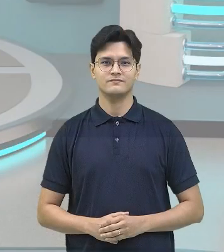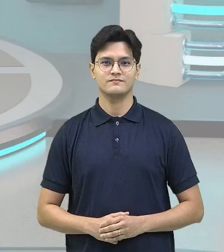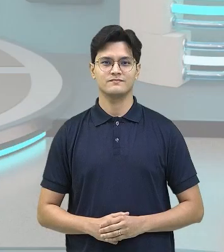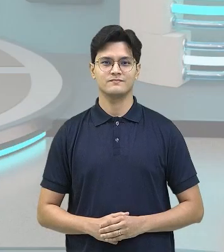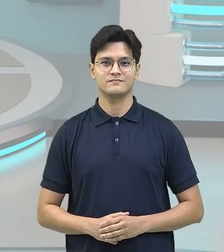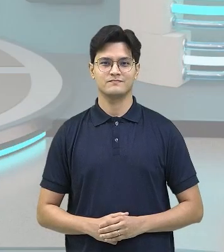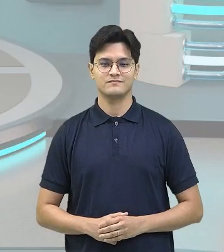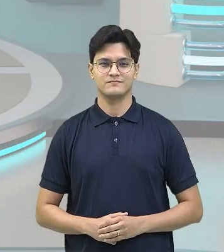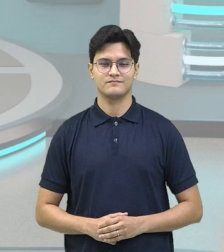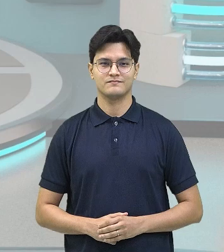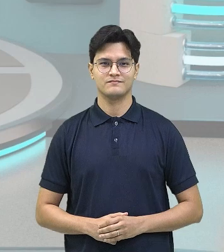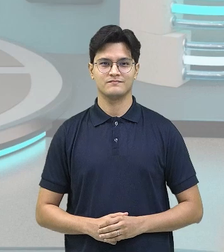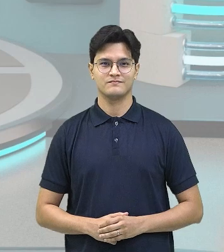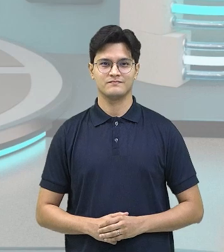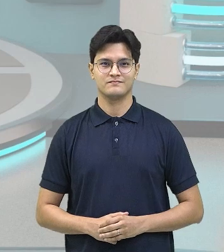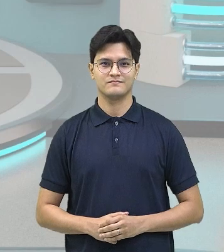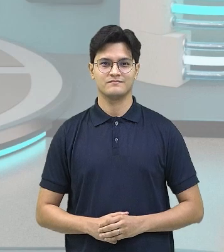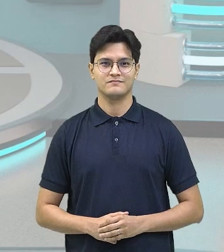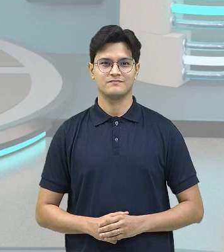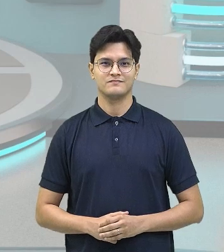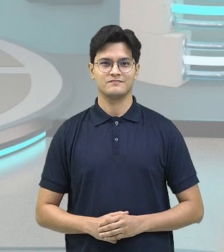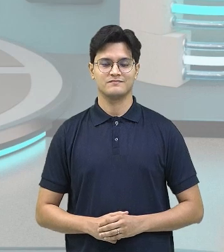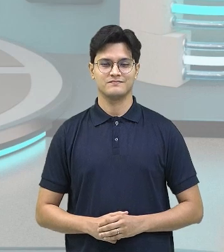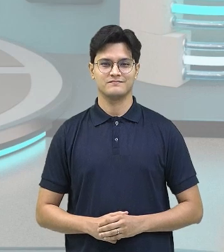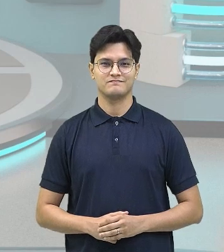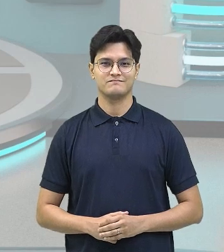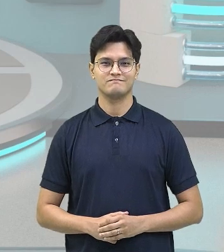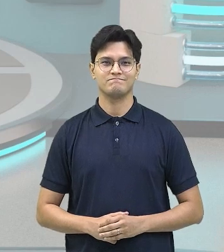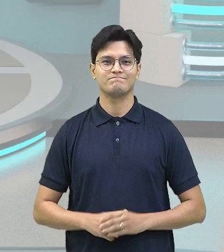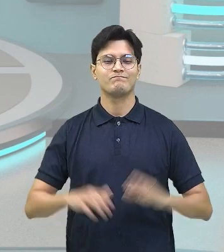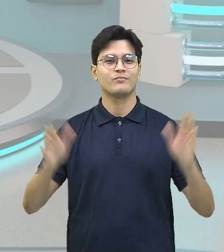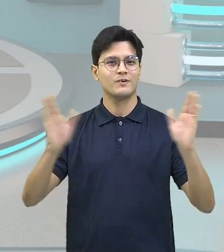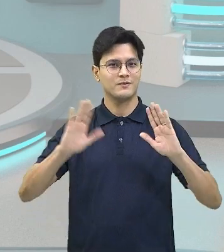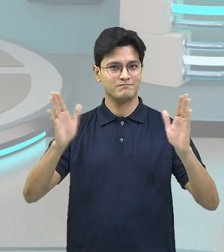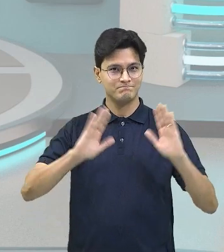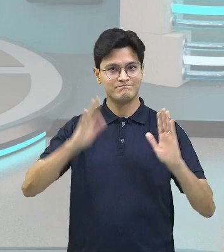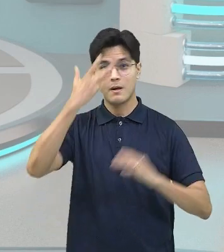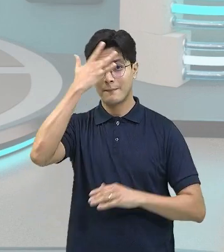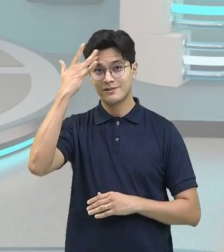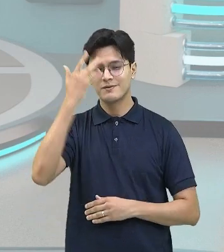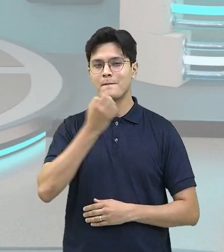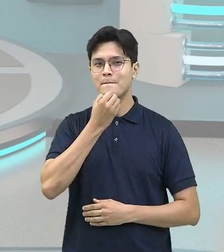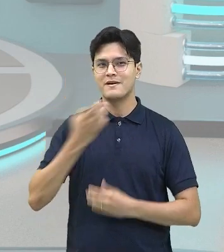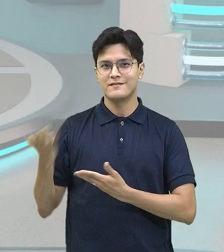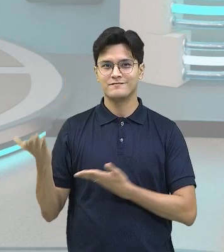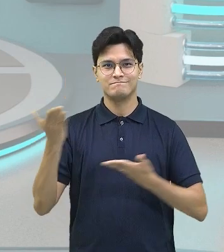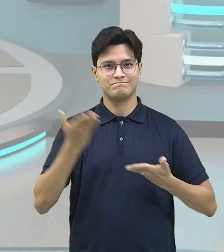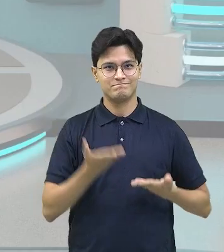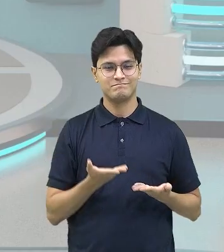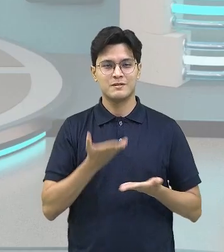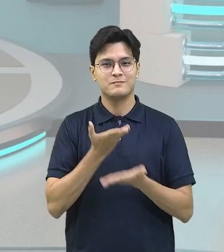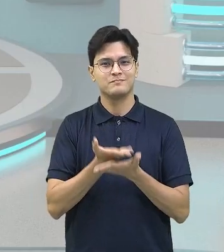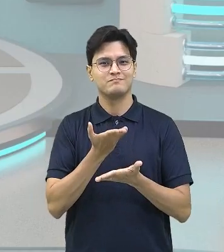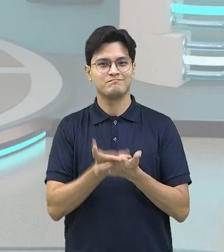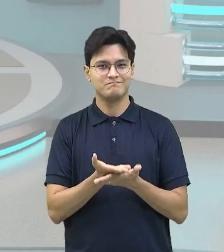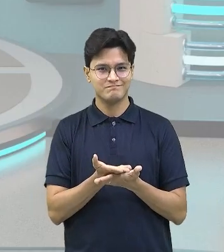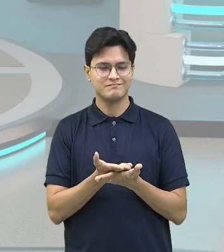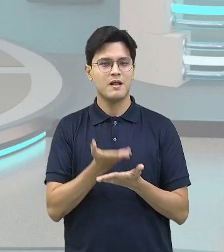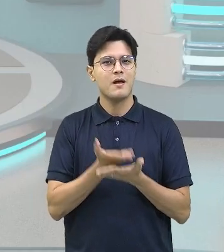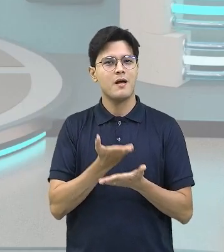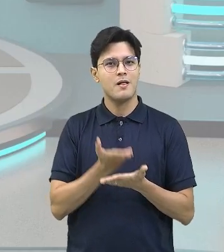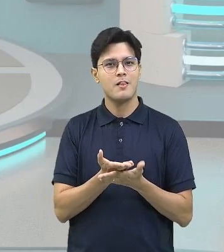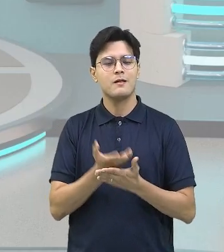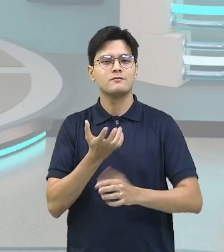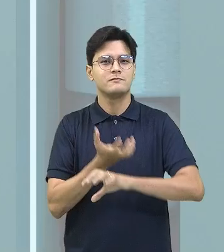Hi guys, welcome to one more class. Olá pessoal, bem-vindo a mais uma aula, sua aula de